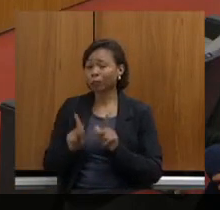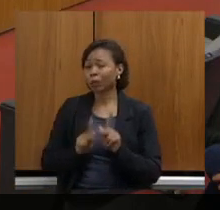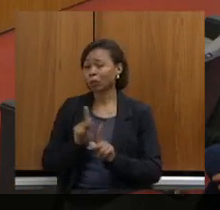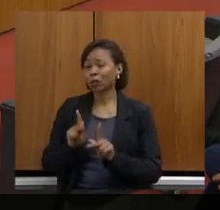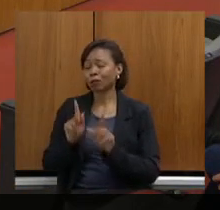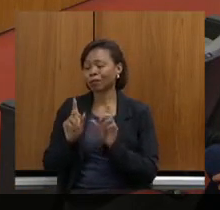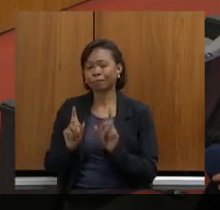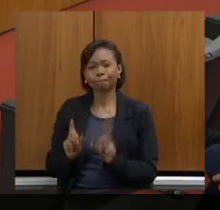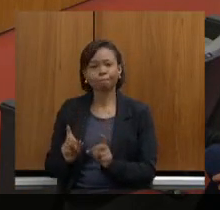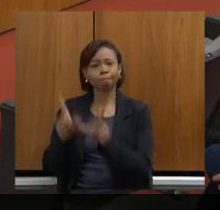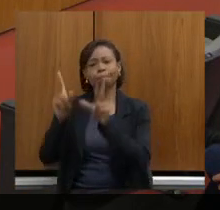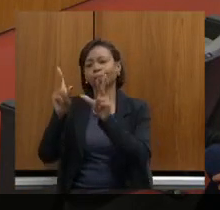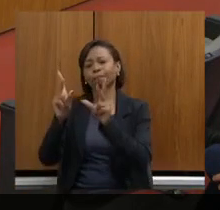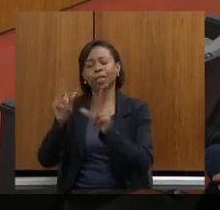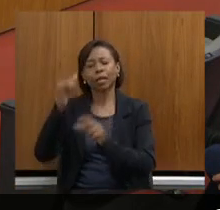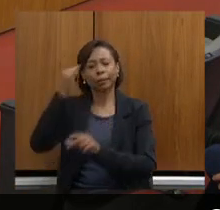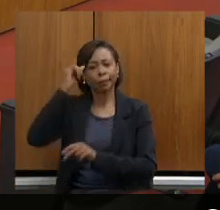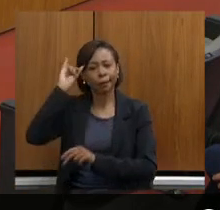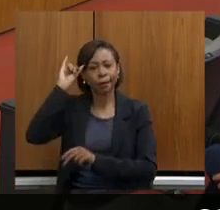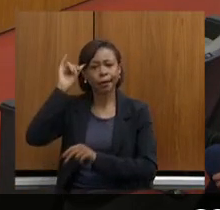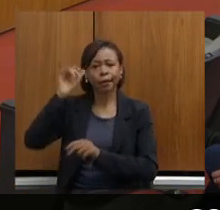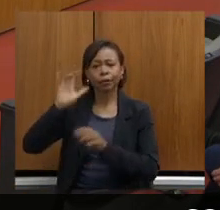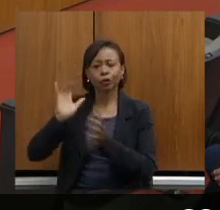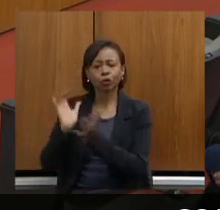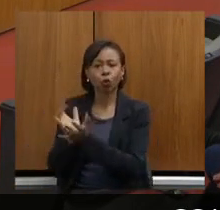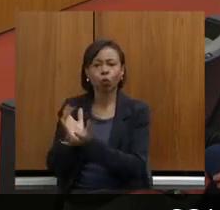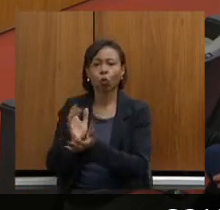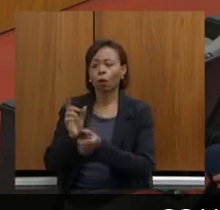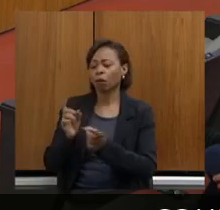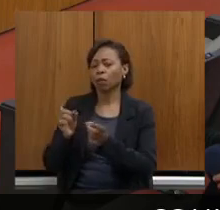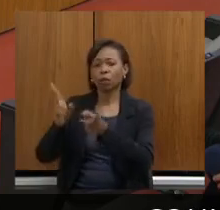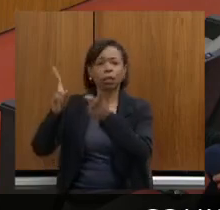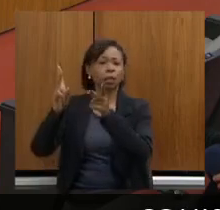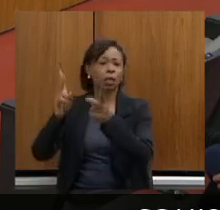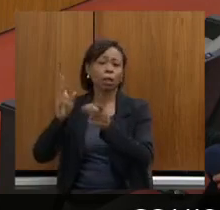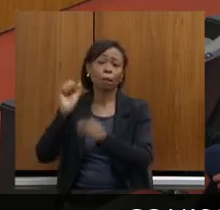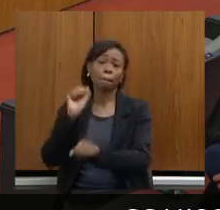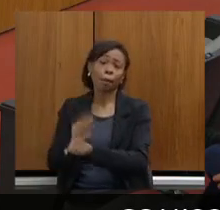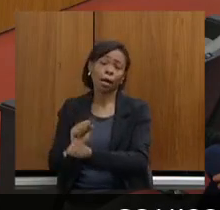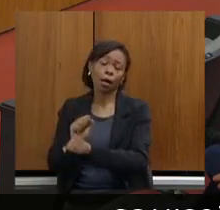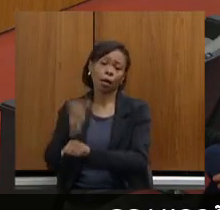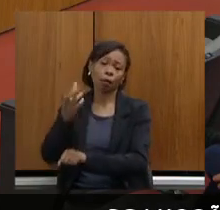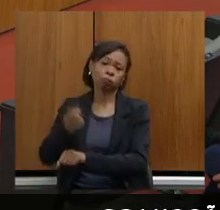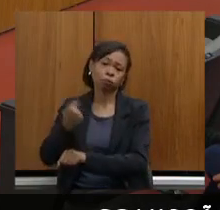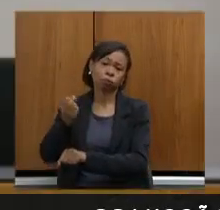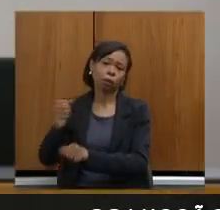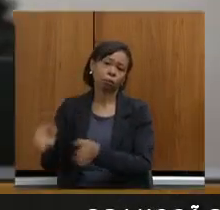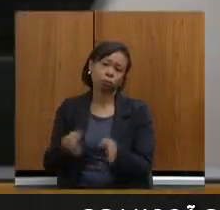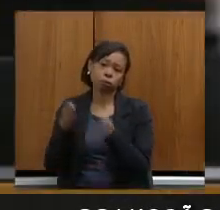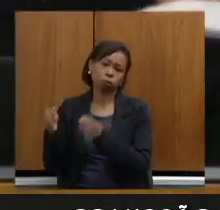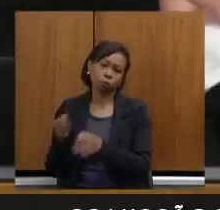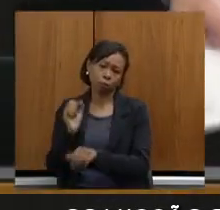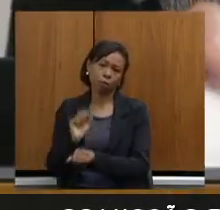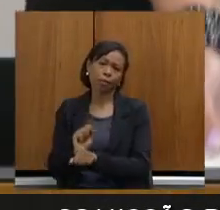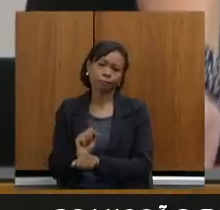vão vender os seus gados seu rebanho e deixaram de produzir leite é um